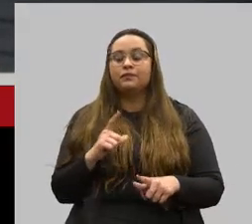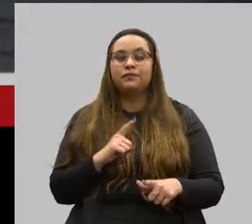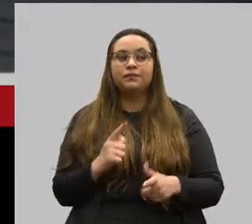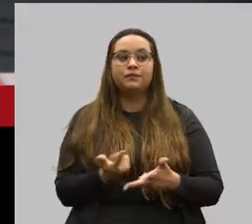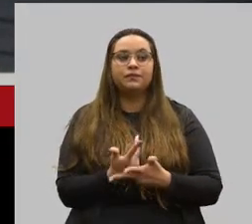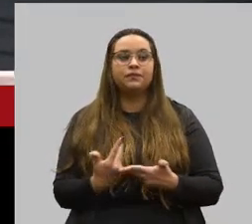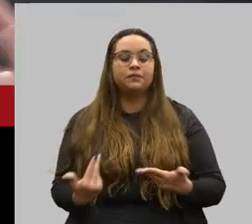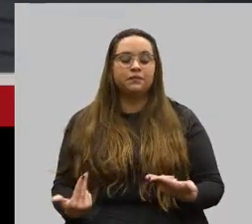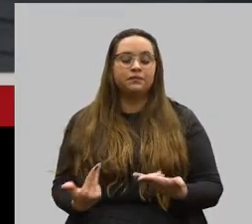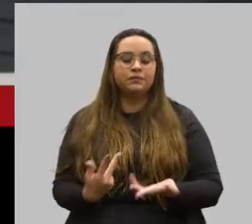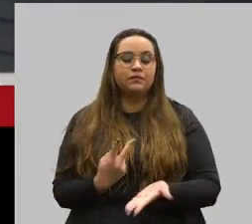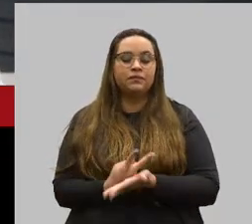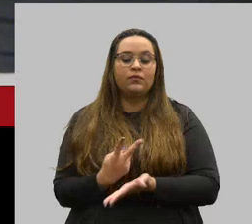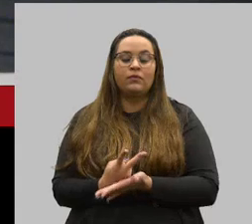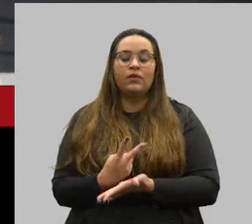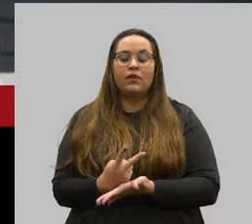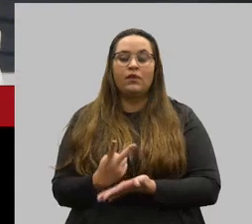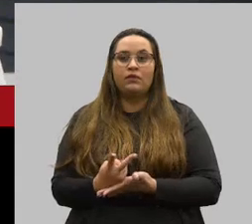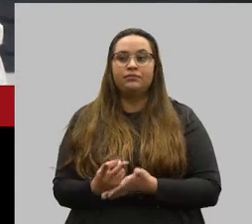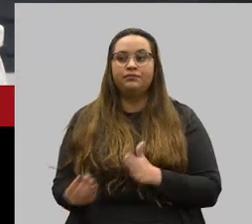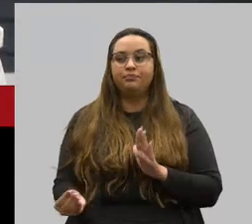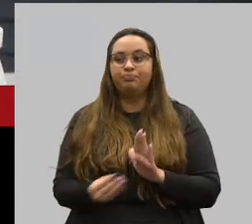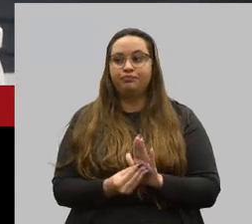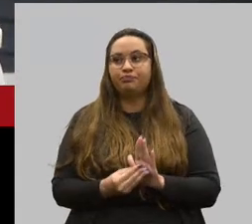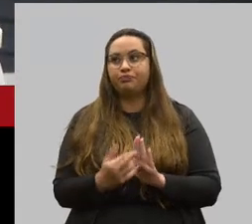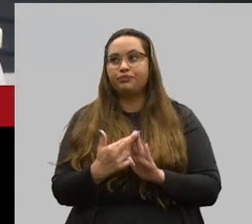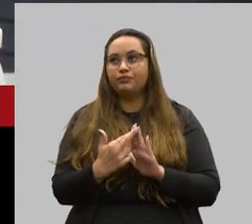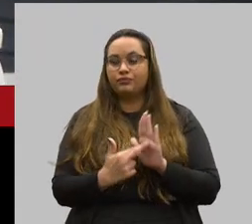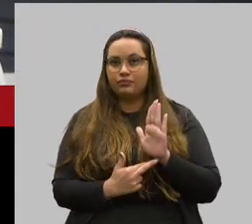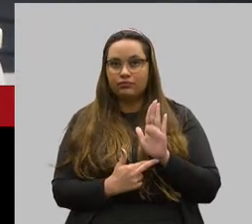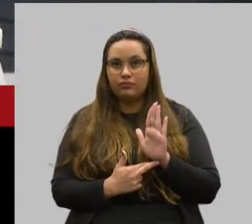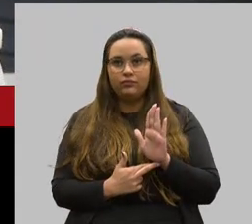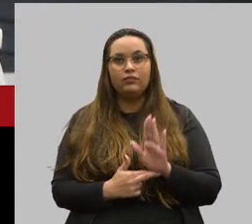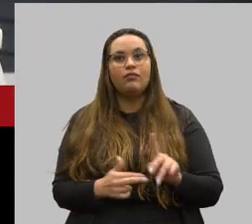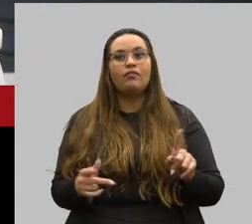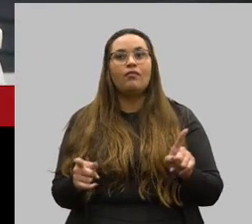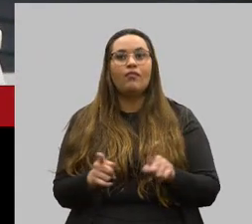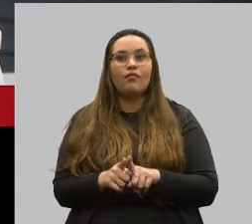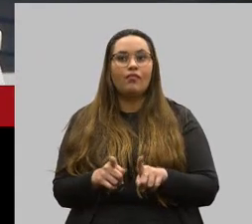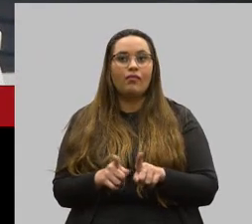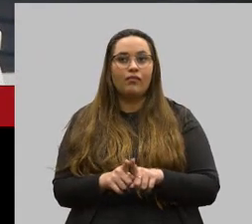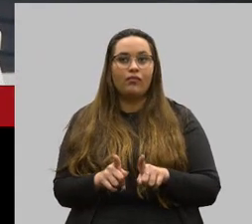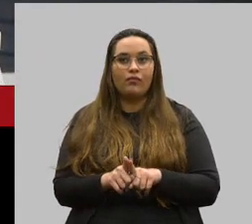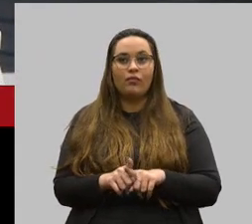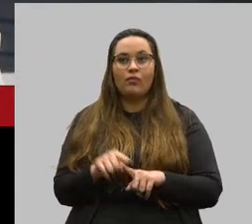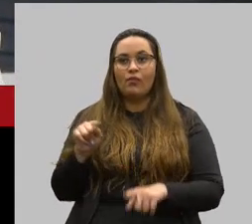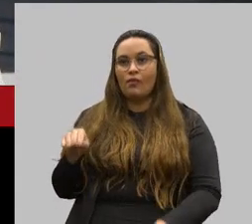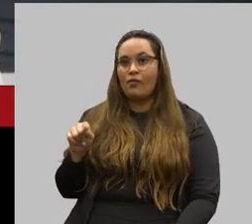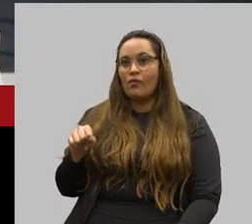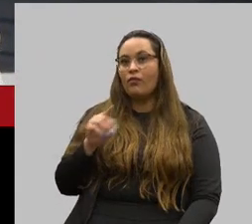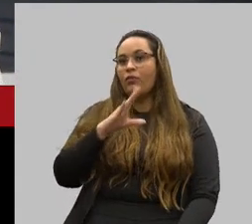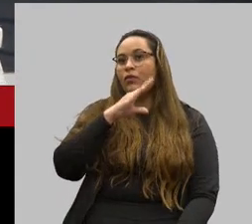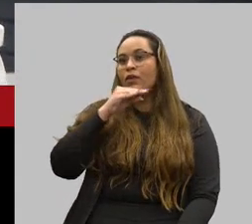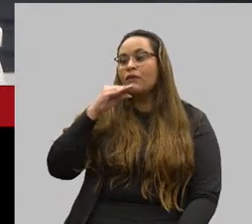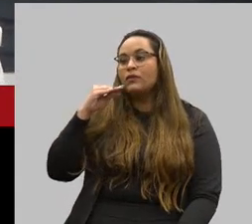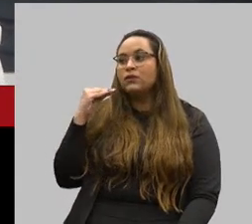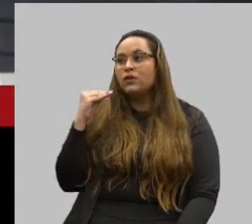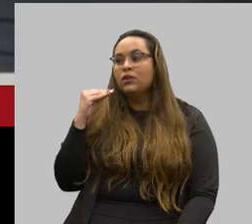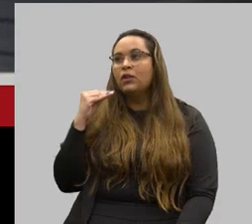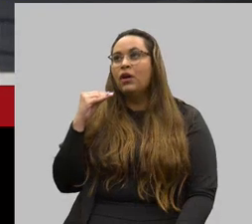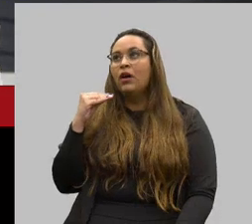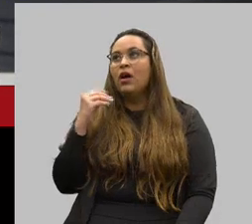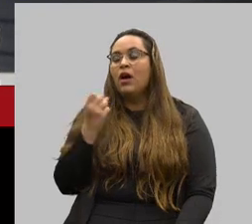e razões constam no relatório próprio eh mas de toda maneira Eh esses servidores como eu já disse né